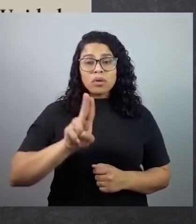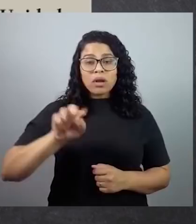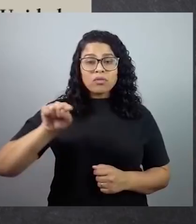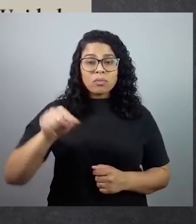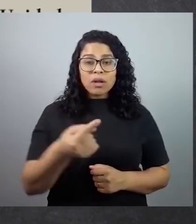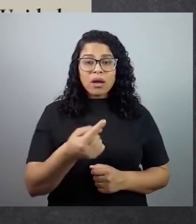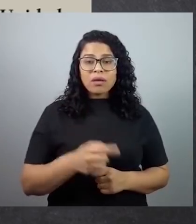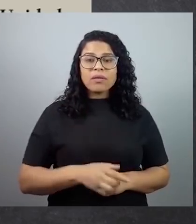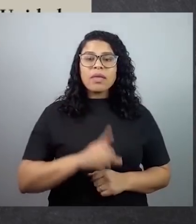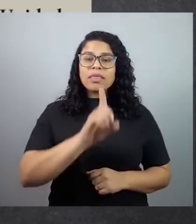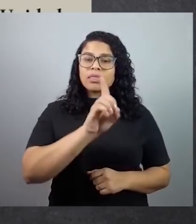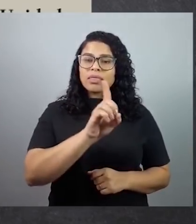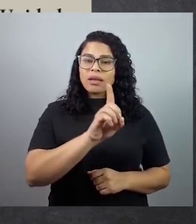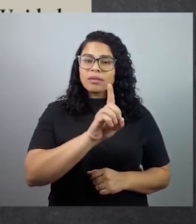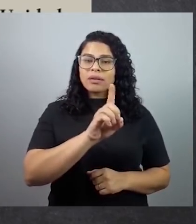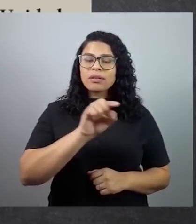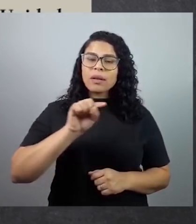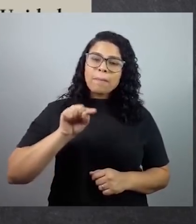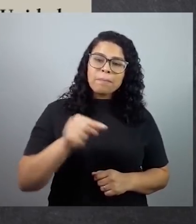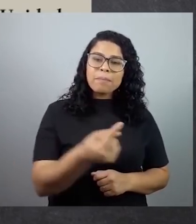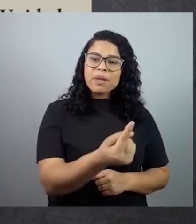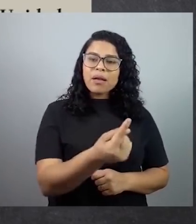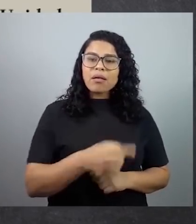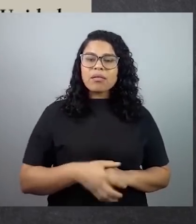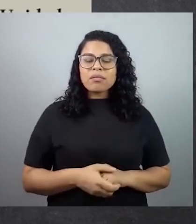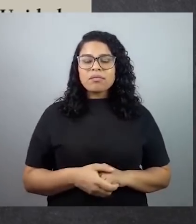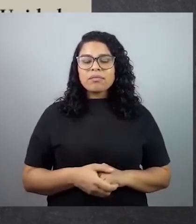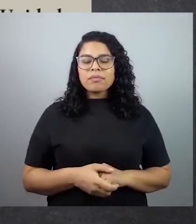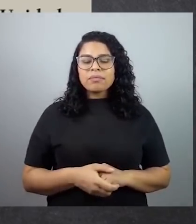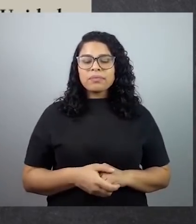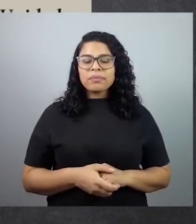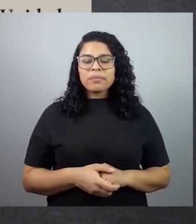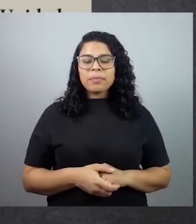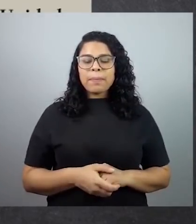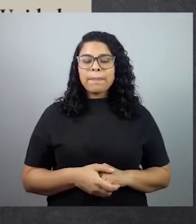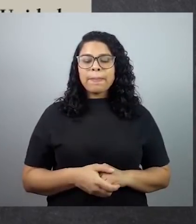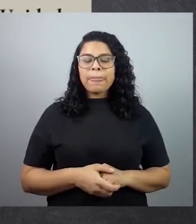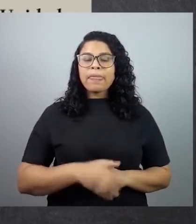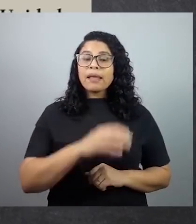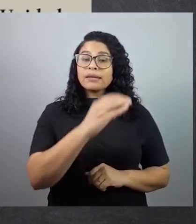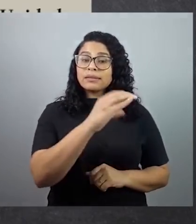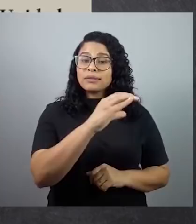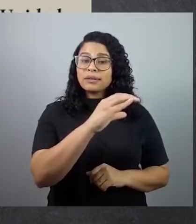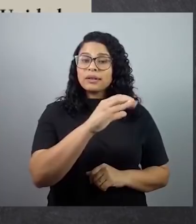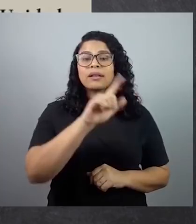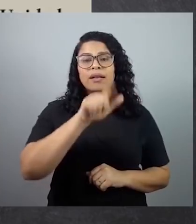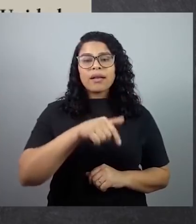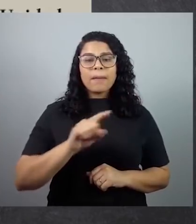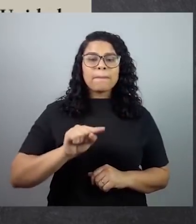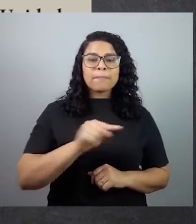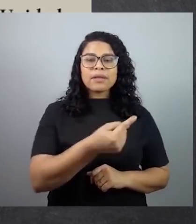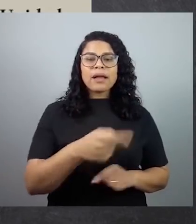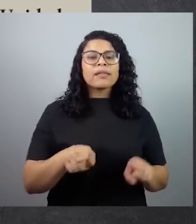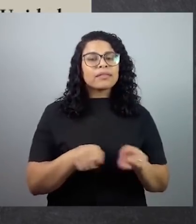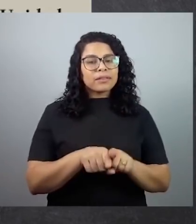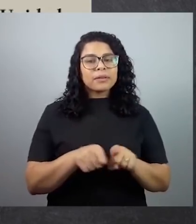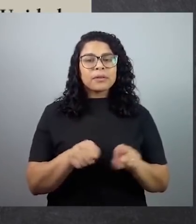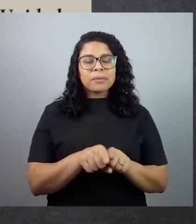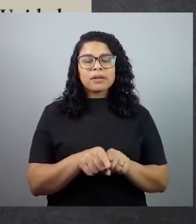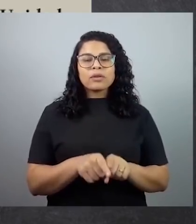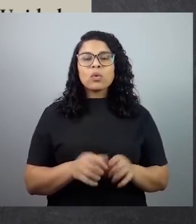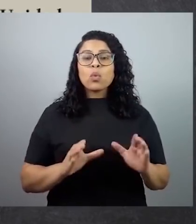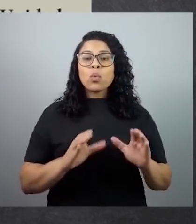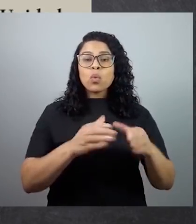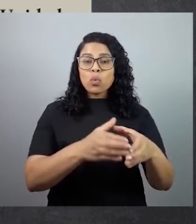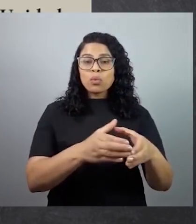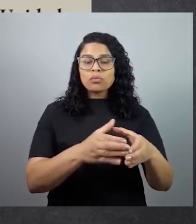ela recebe o nome dezenas de milhar. Aqui nós estamos na ordem das centenas, porém na classe